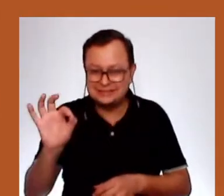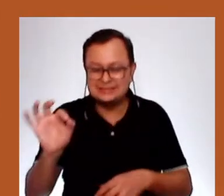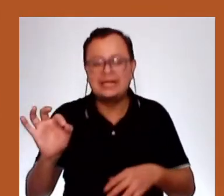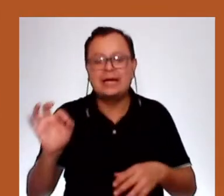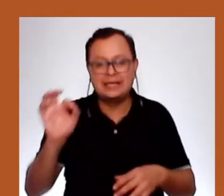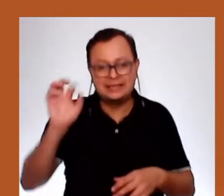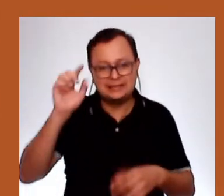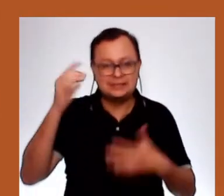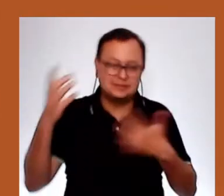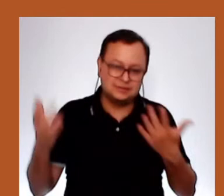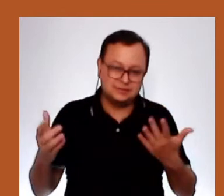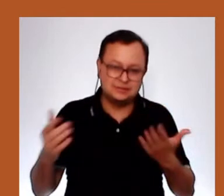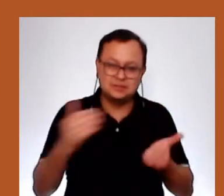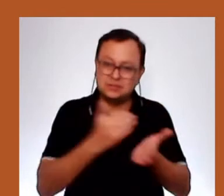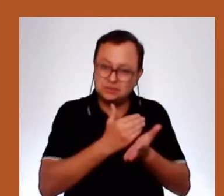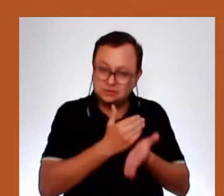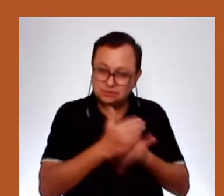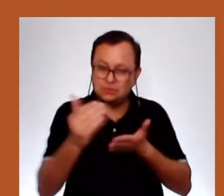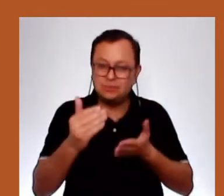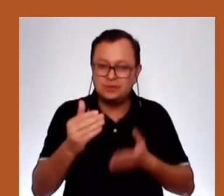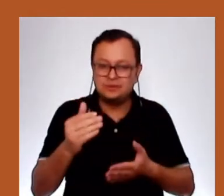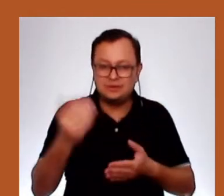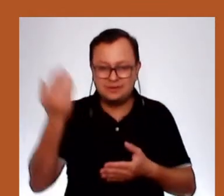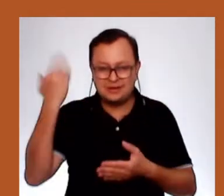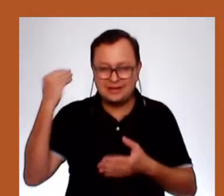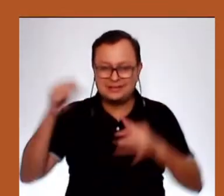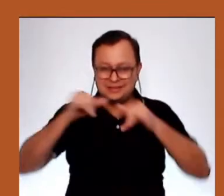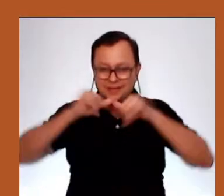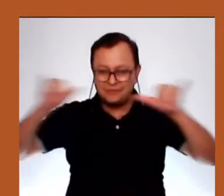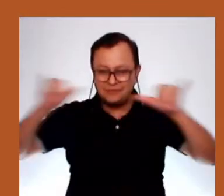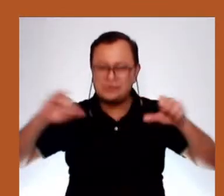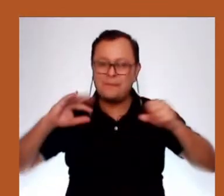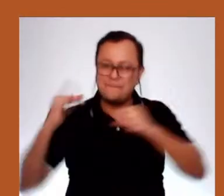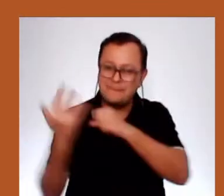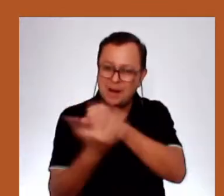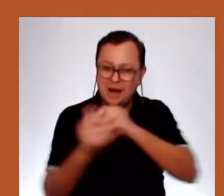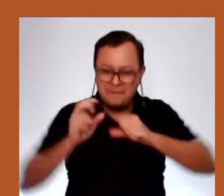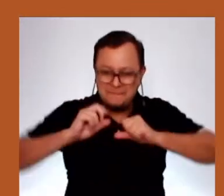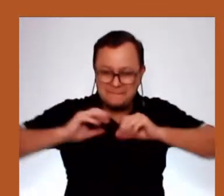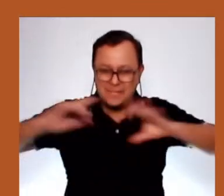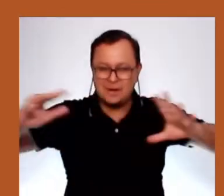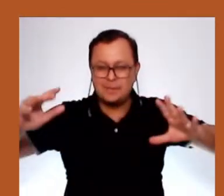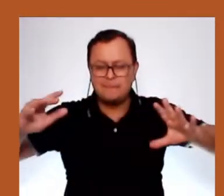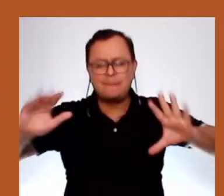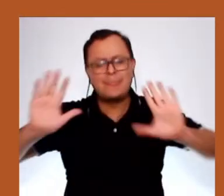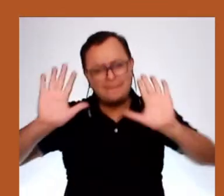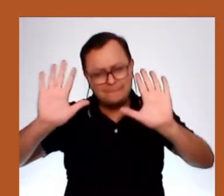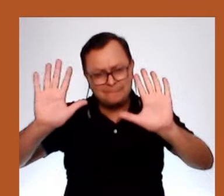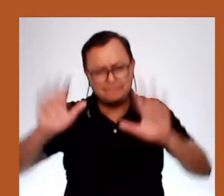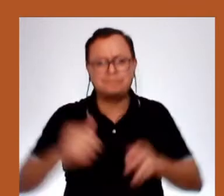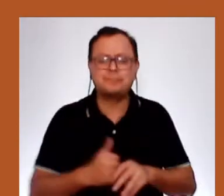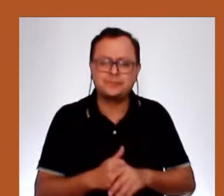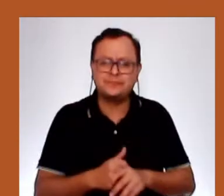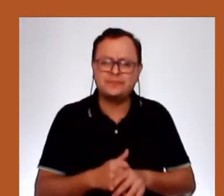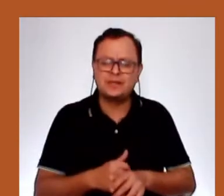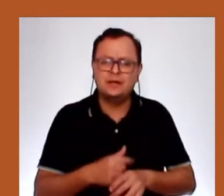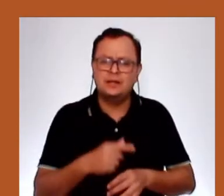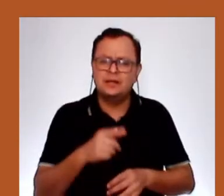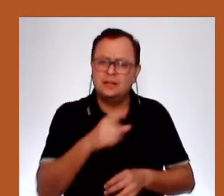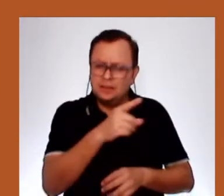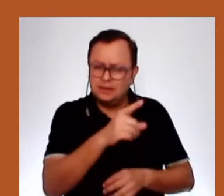a partir de quando a OMS determina a pandemia e tal, né? Uhum. Mas no fundo Ele é